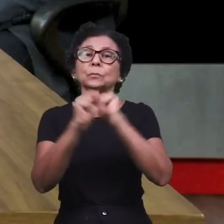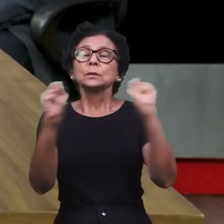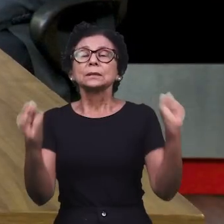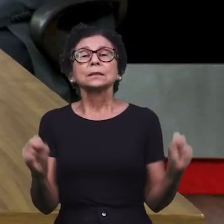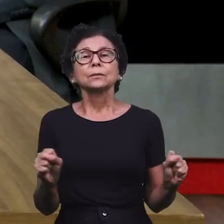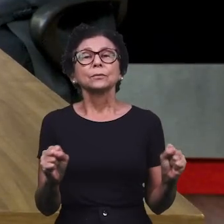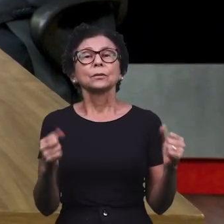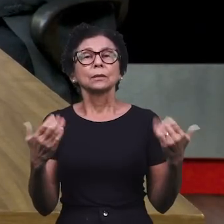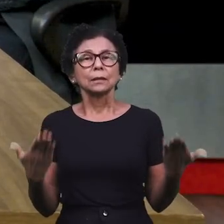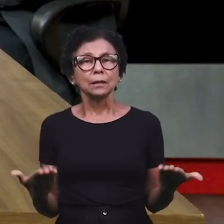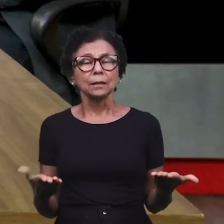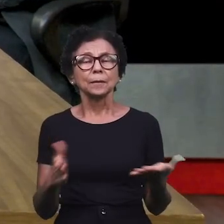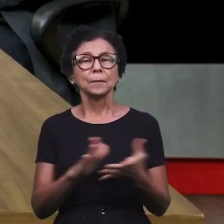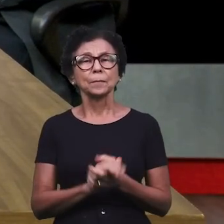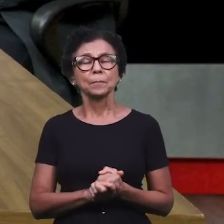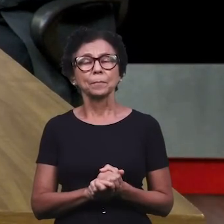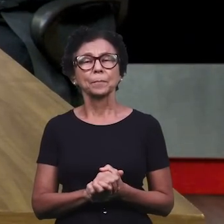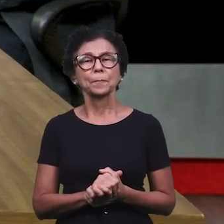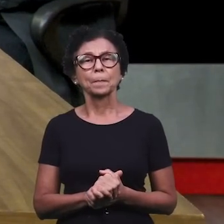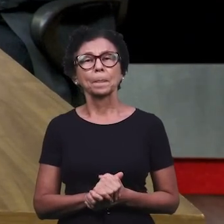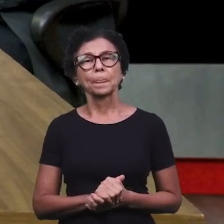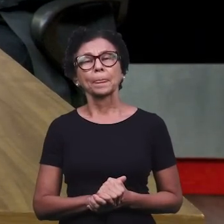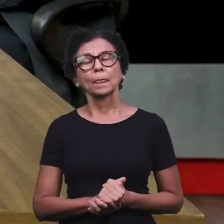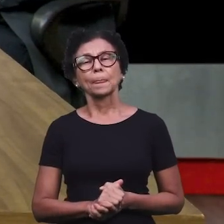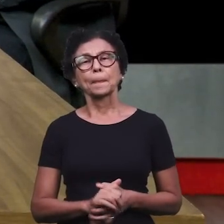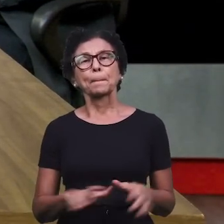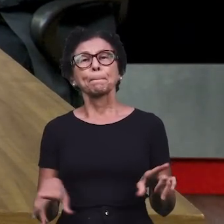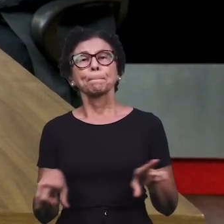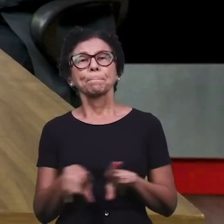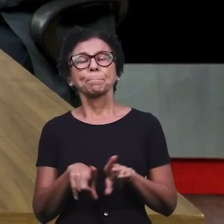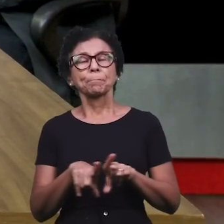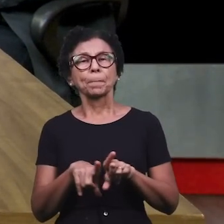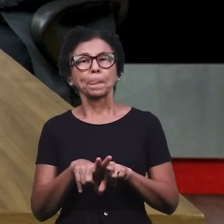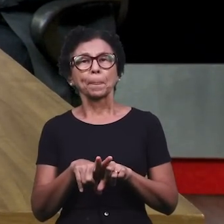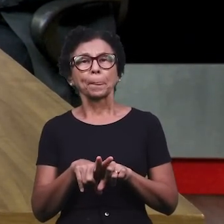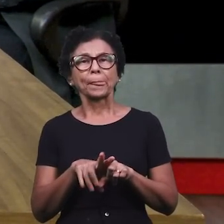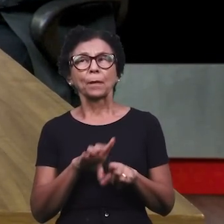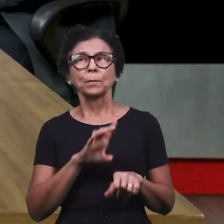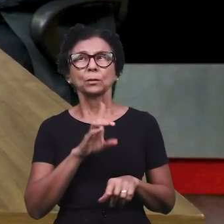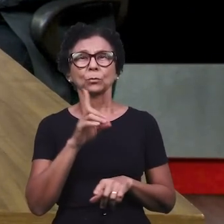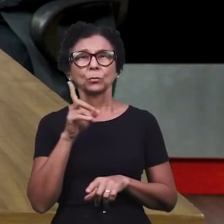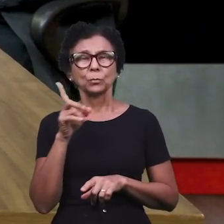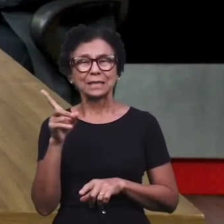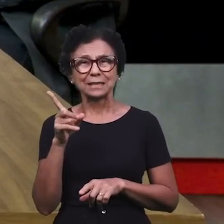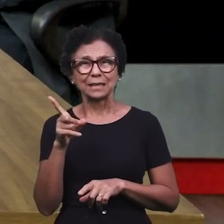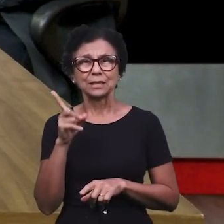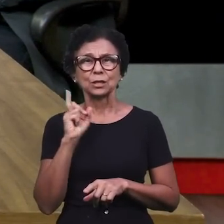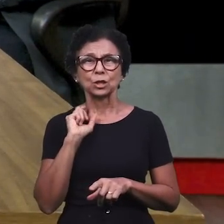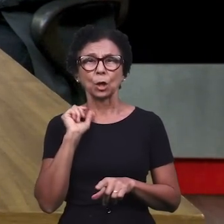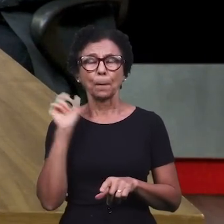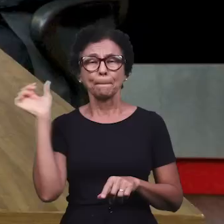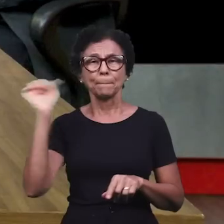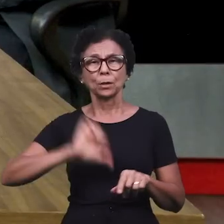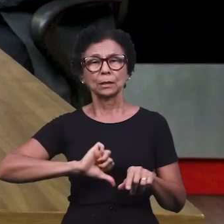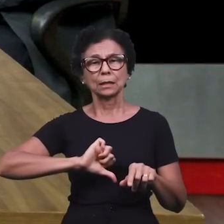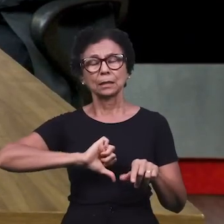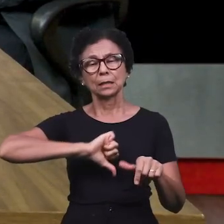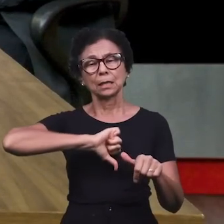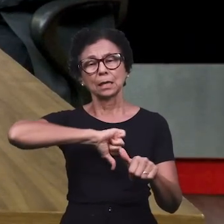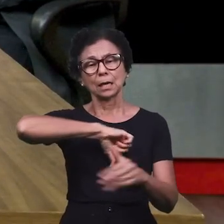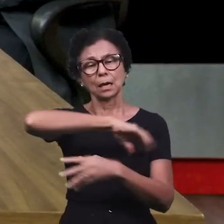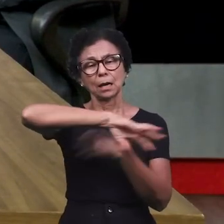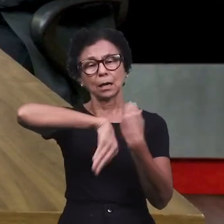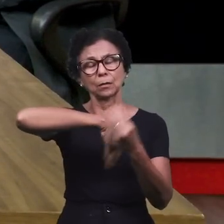a entropia, pela lei a segunda lei da termodinâmica, ela diz que isso só aumentaria o grau de desordem das